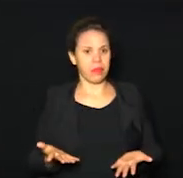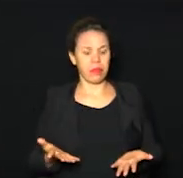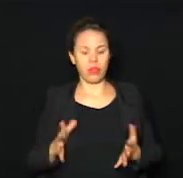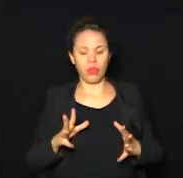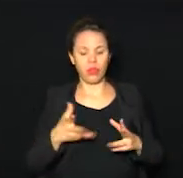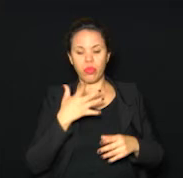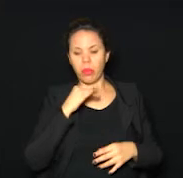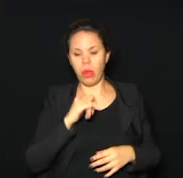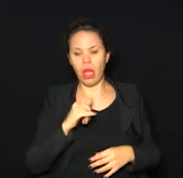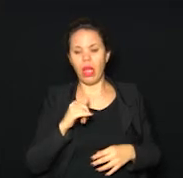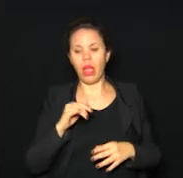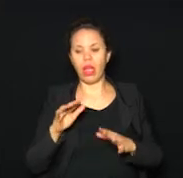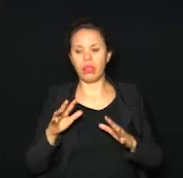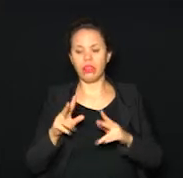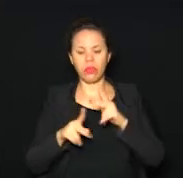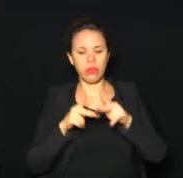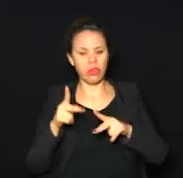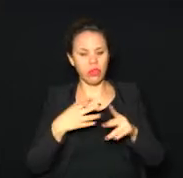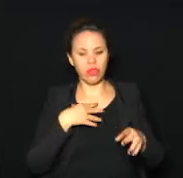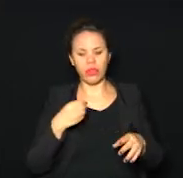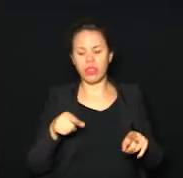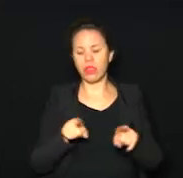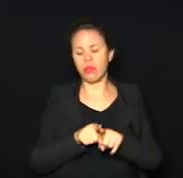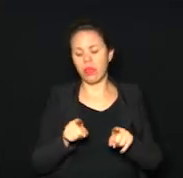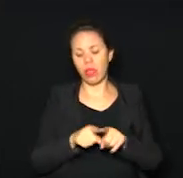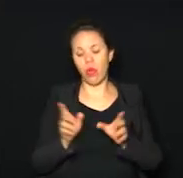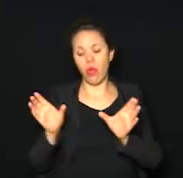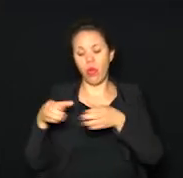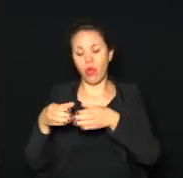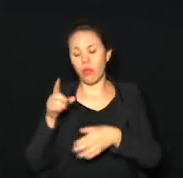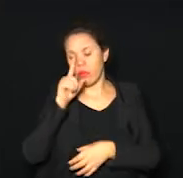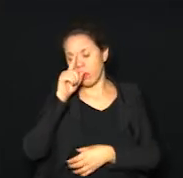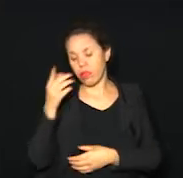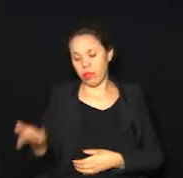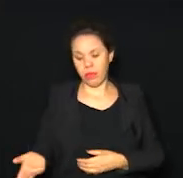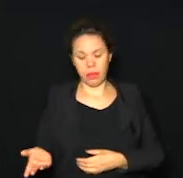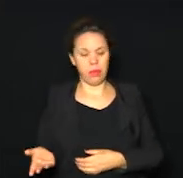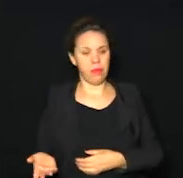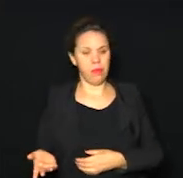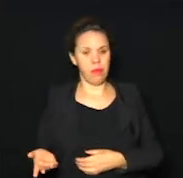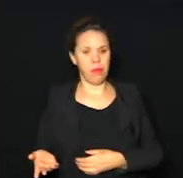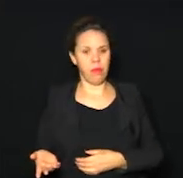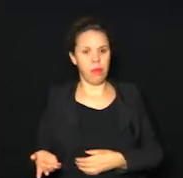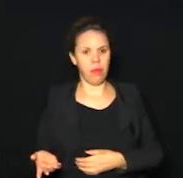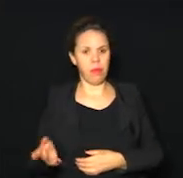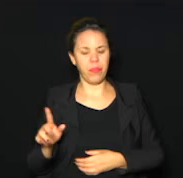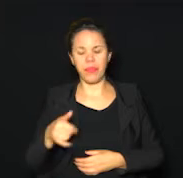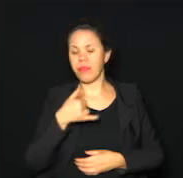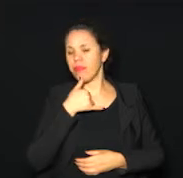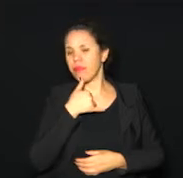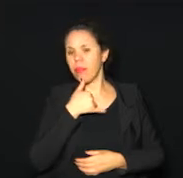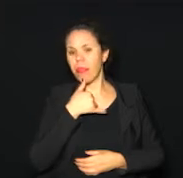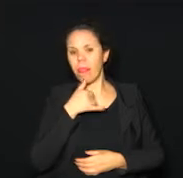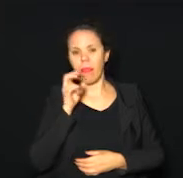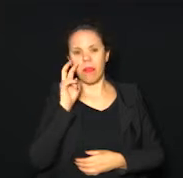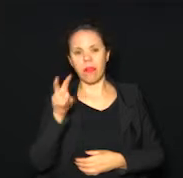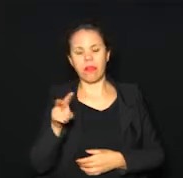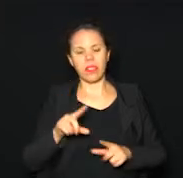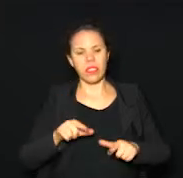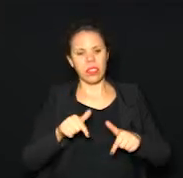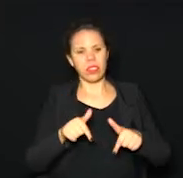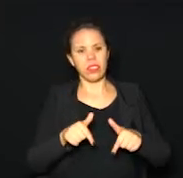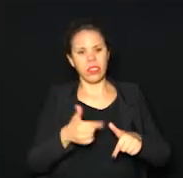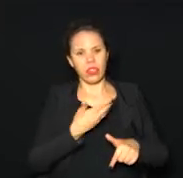parente, para aquele familiar que é do grupo de risco. Então, é lamentável ver a atitude